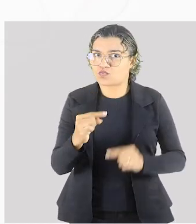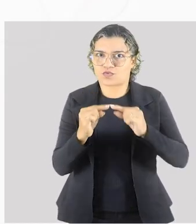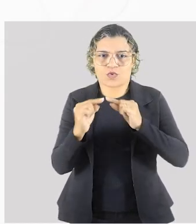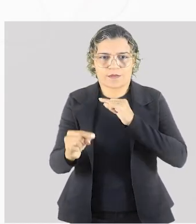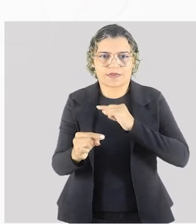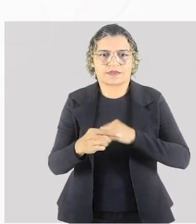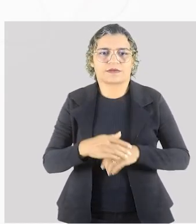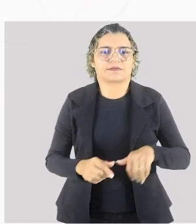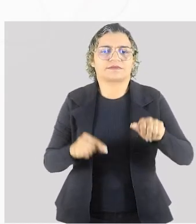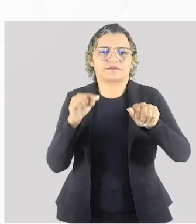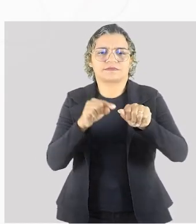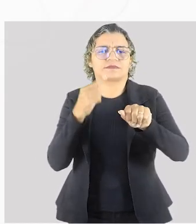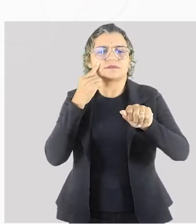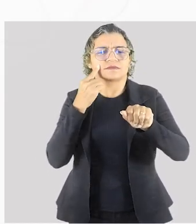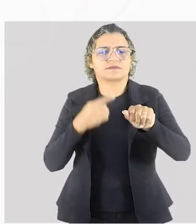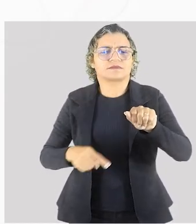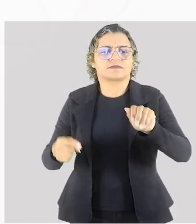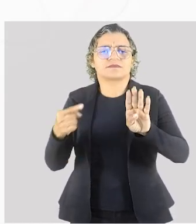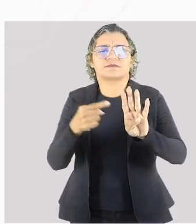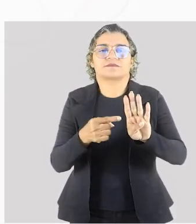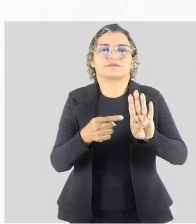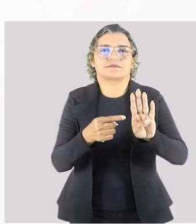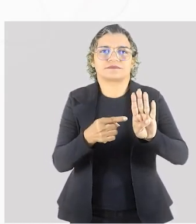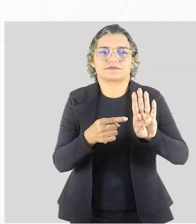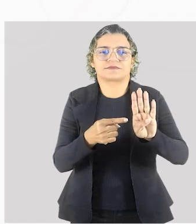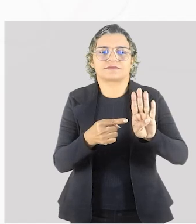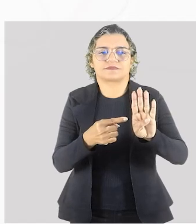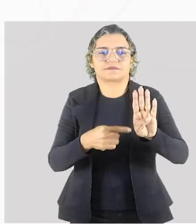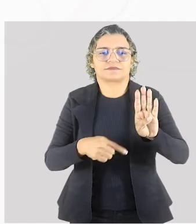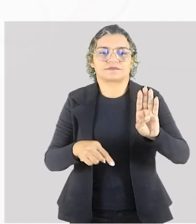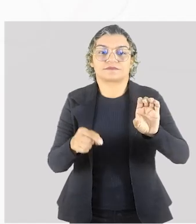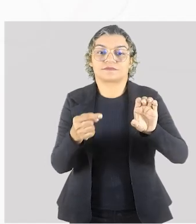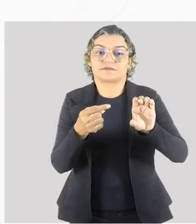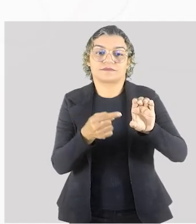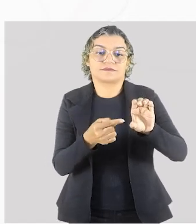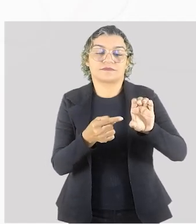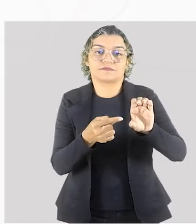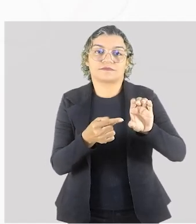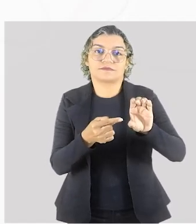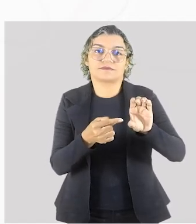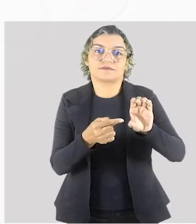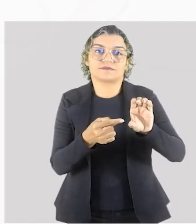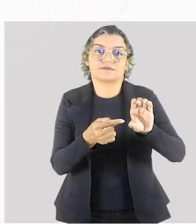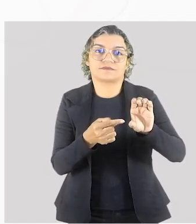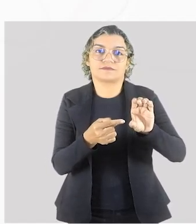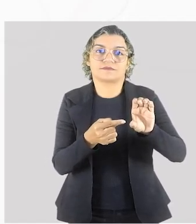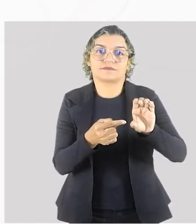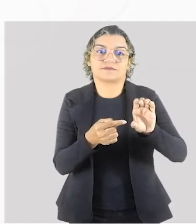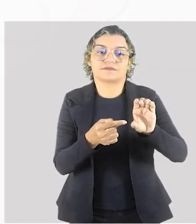letra A, hipertensão arterial, letra B, excesso de peso, letra C,